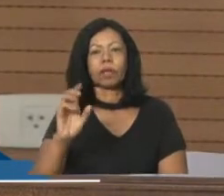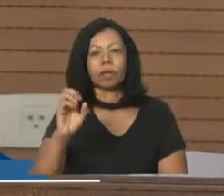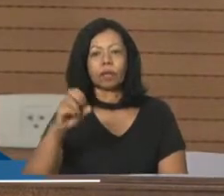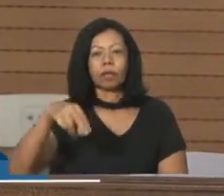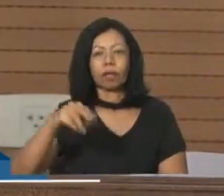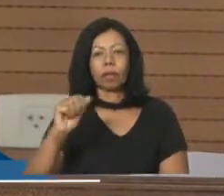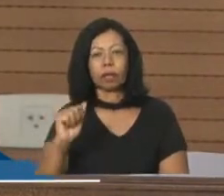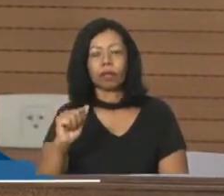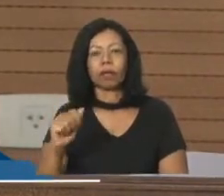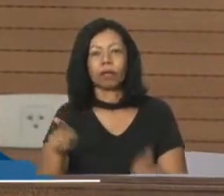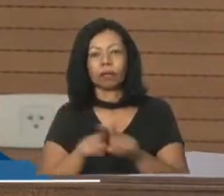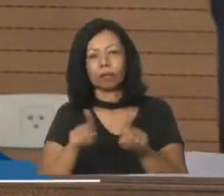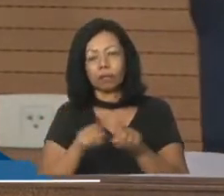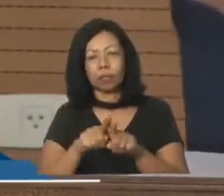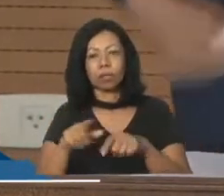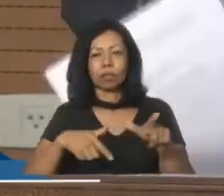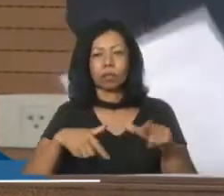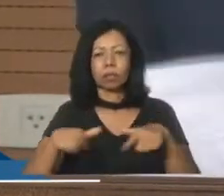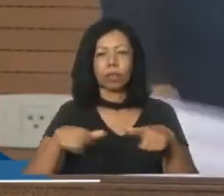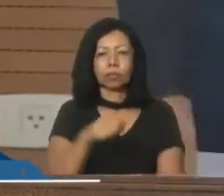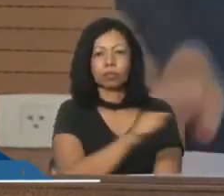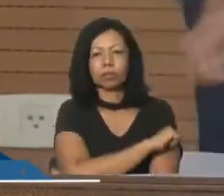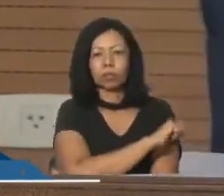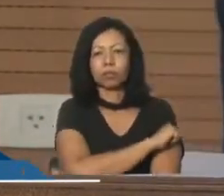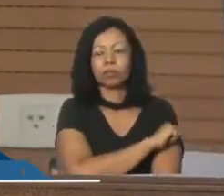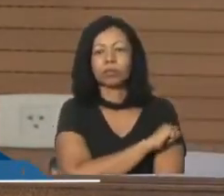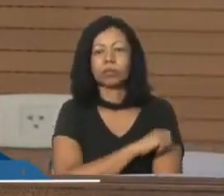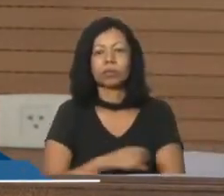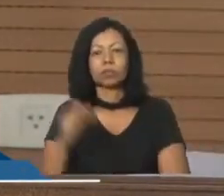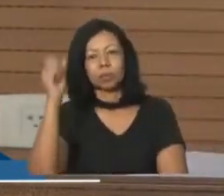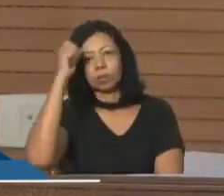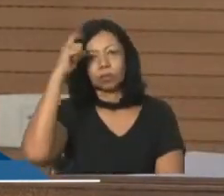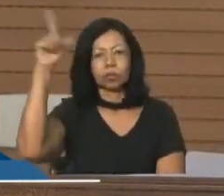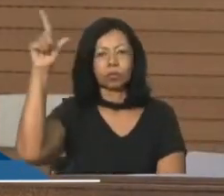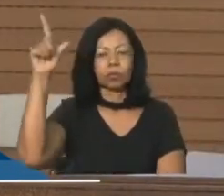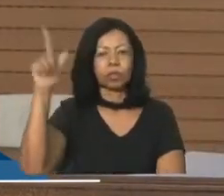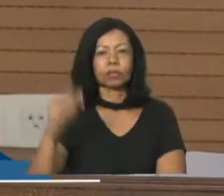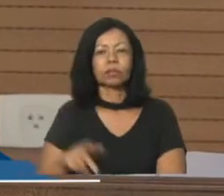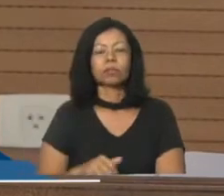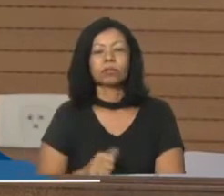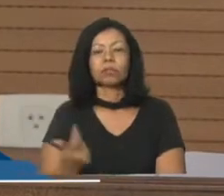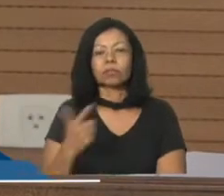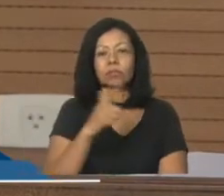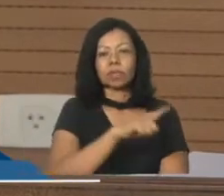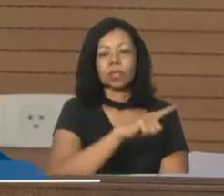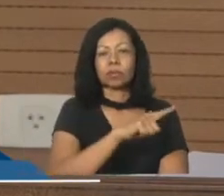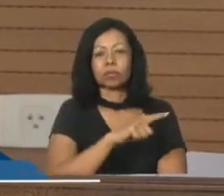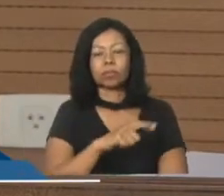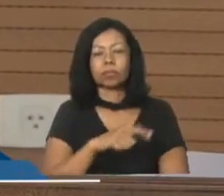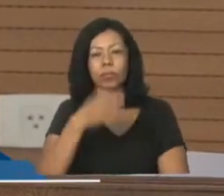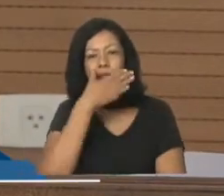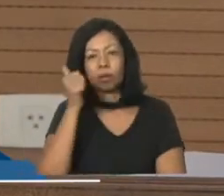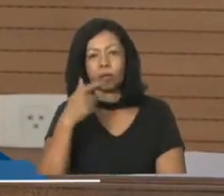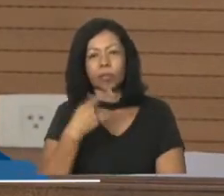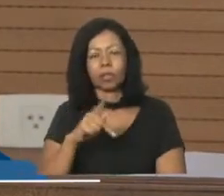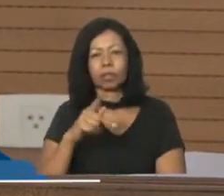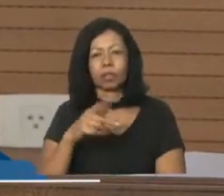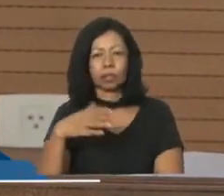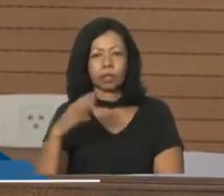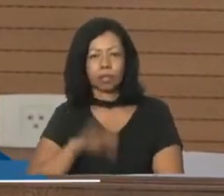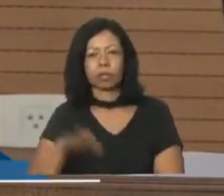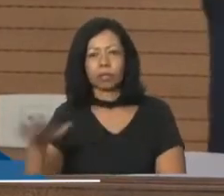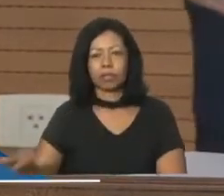e a dedicação de seus alunos, fazendo a cultura da patinação um algo melhor para nossas